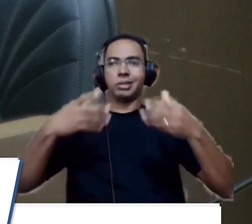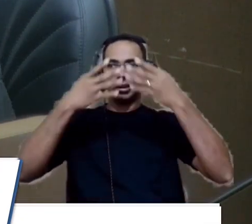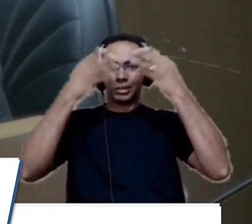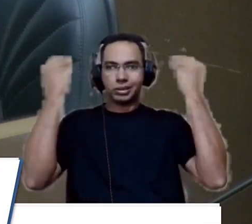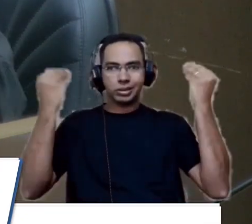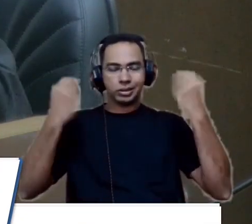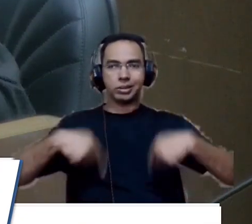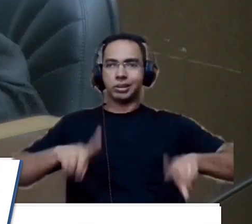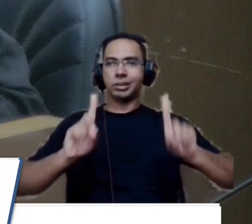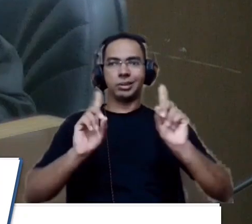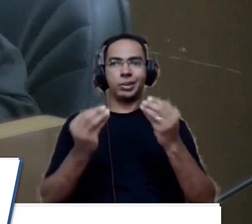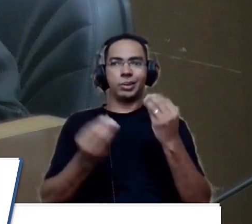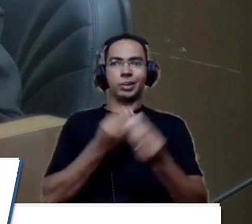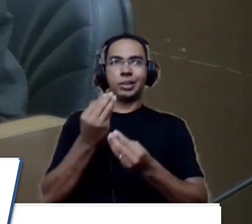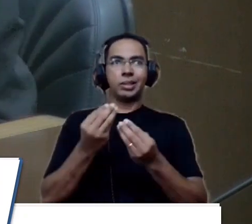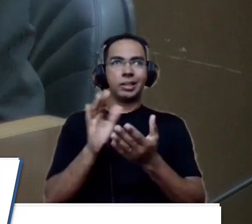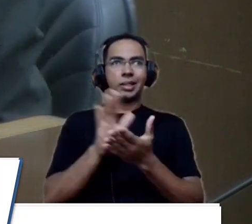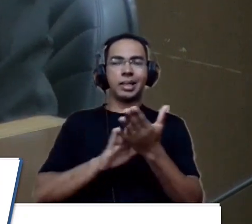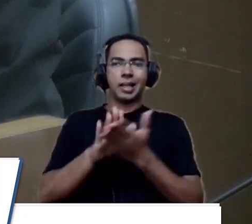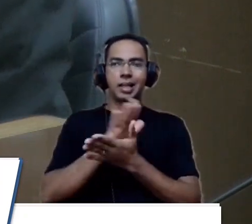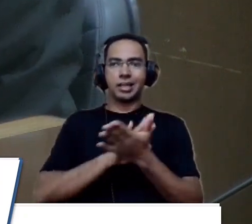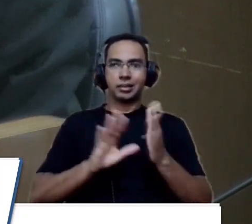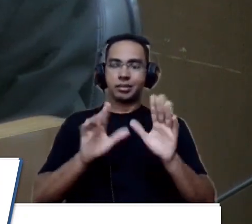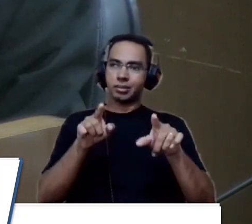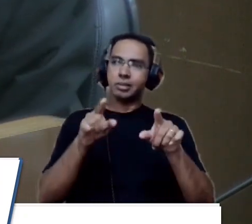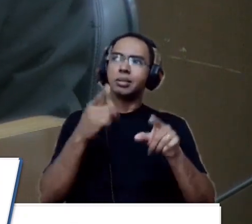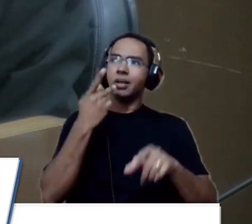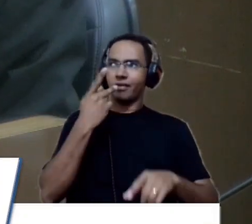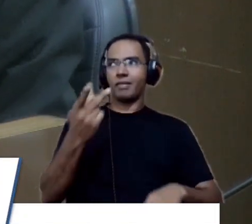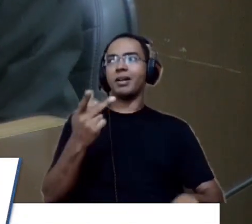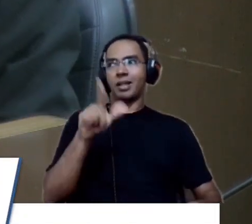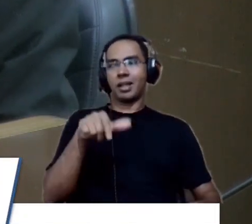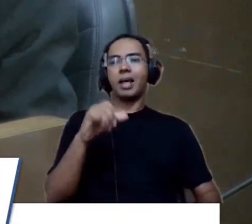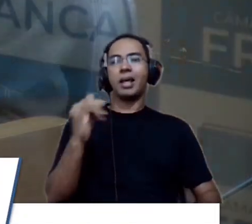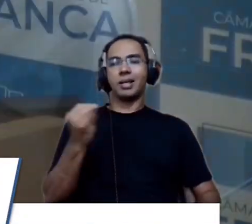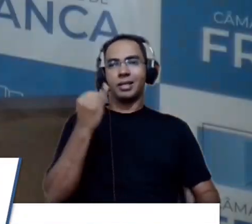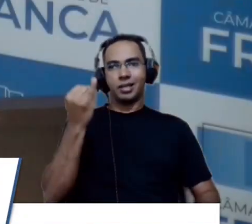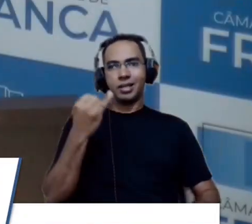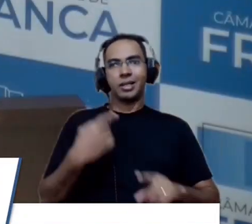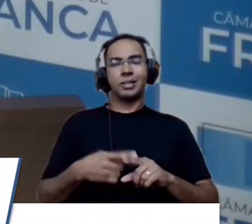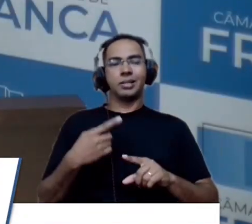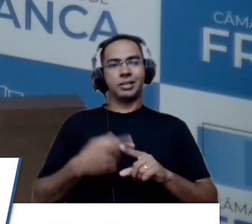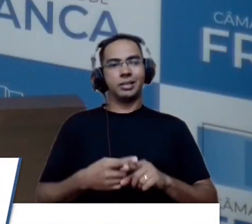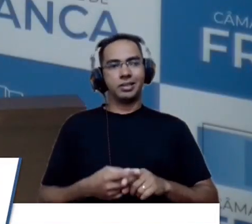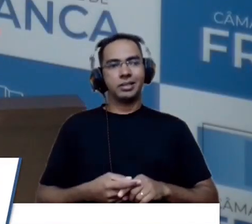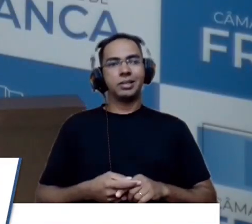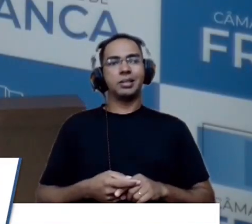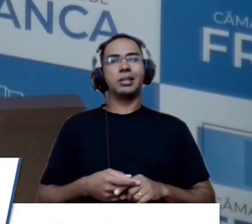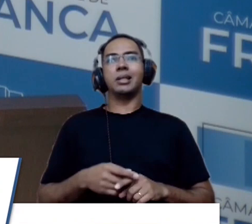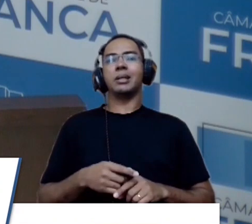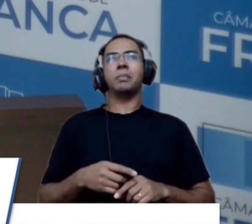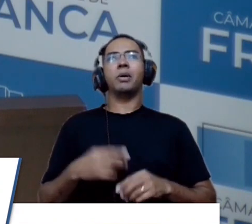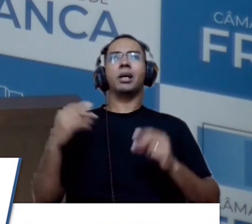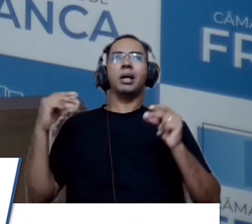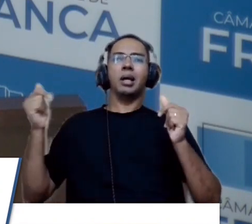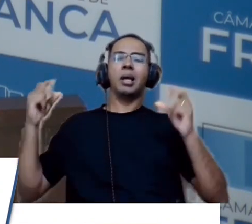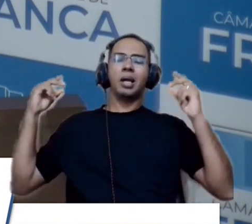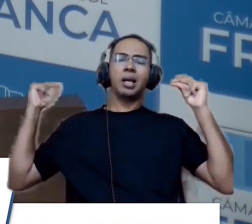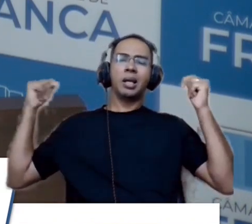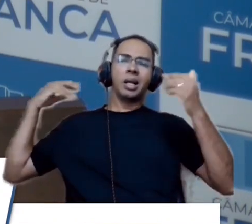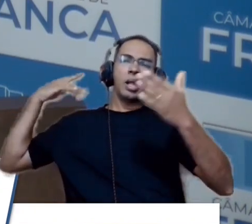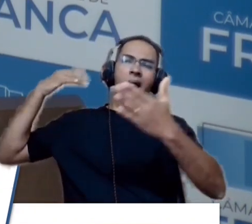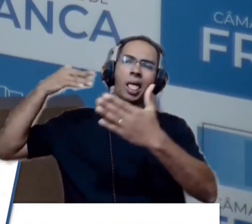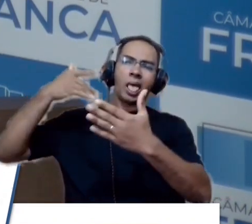dá para pegar mais para trás. Isso aí que você falou é importante por quê? Porque o leite já vem derramado há mais de 60